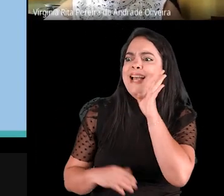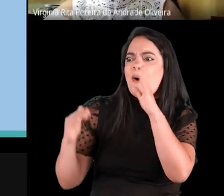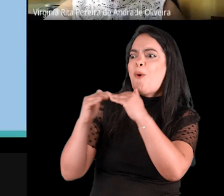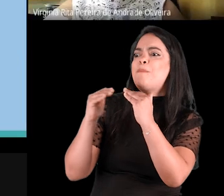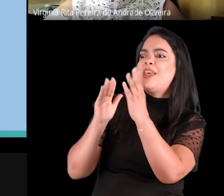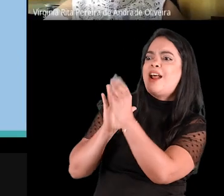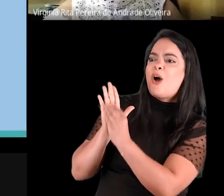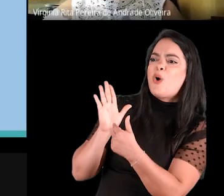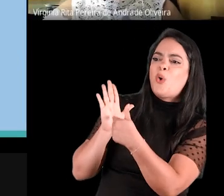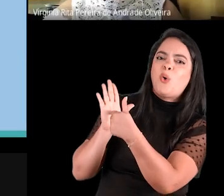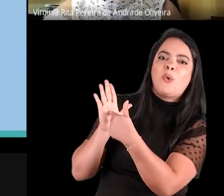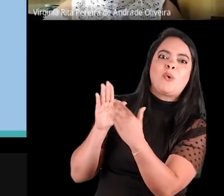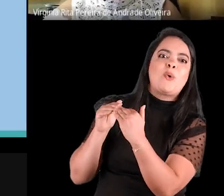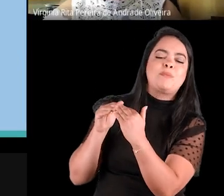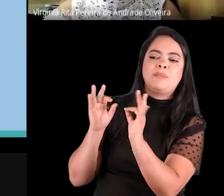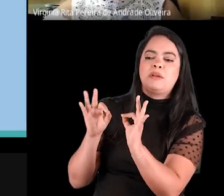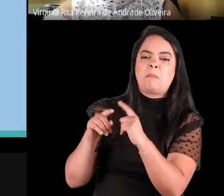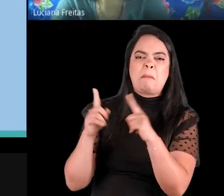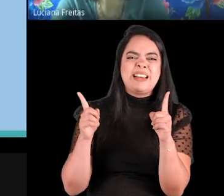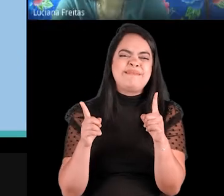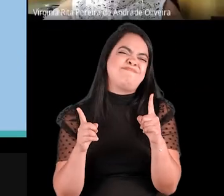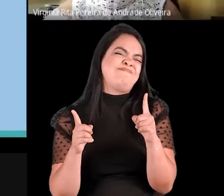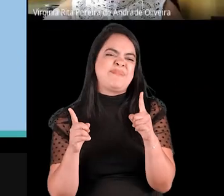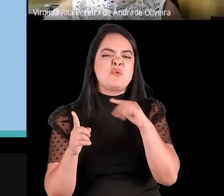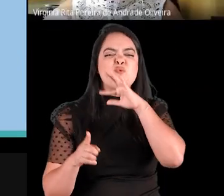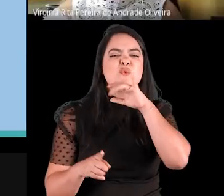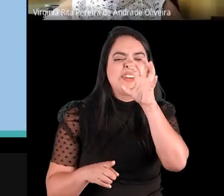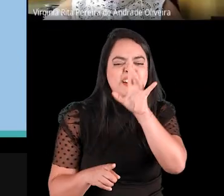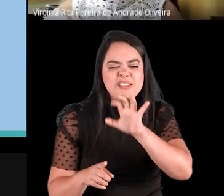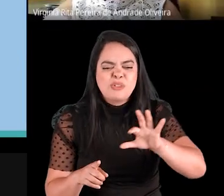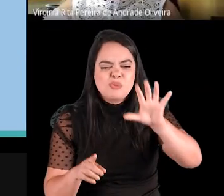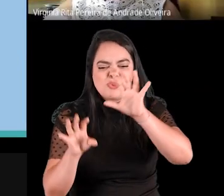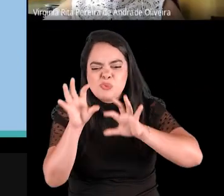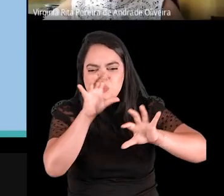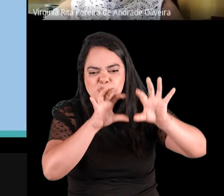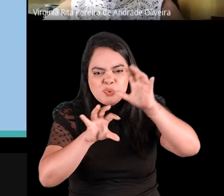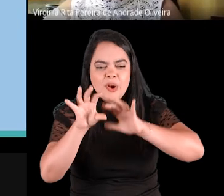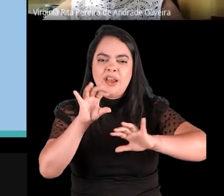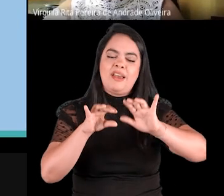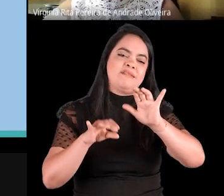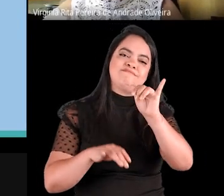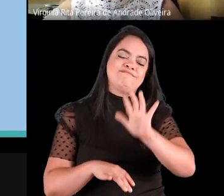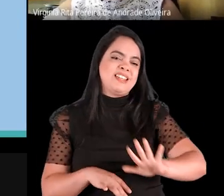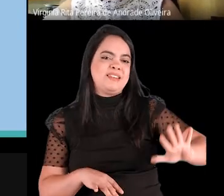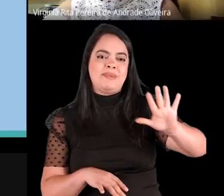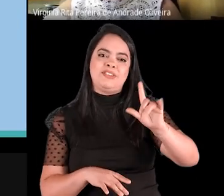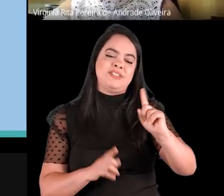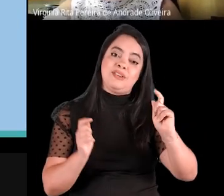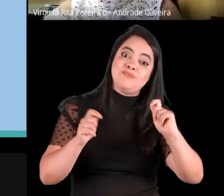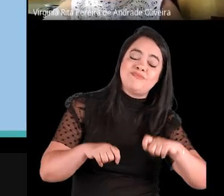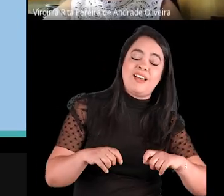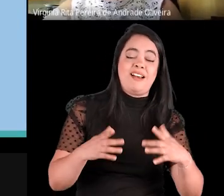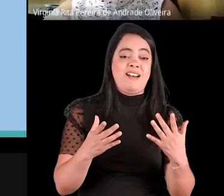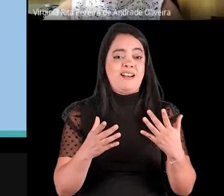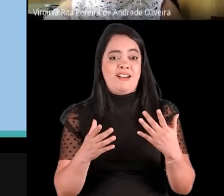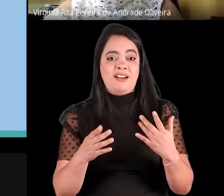Mas a qualidade da imagem não está boa, né? Então, se a qualidade da imagem não está boa, para algumas situações,